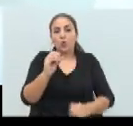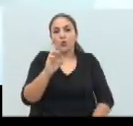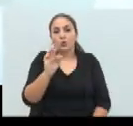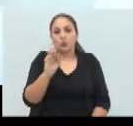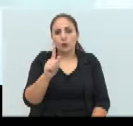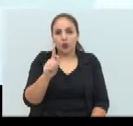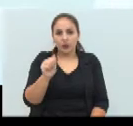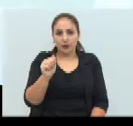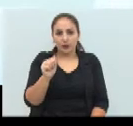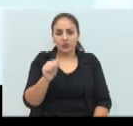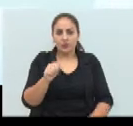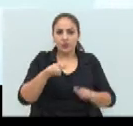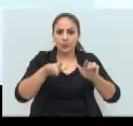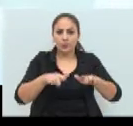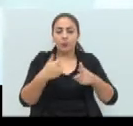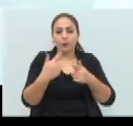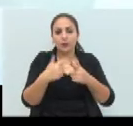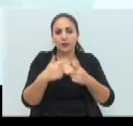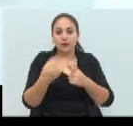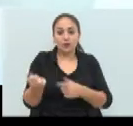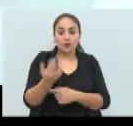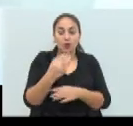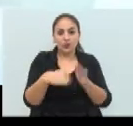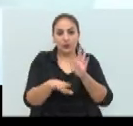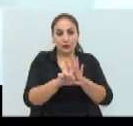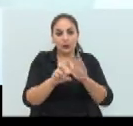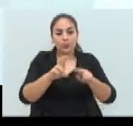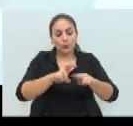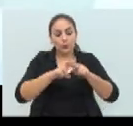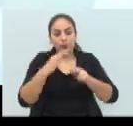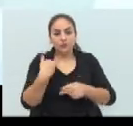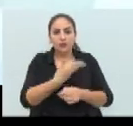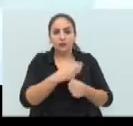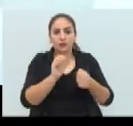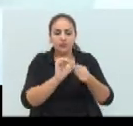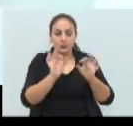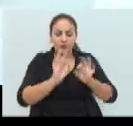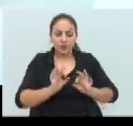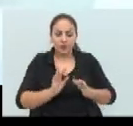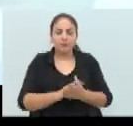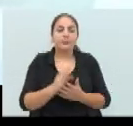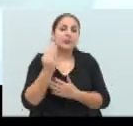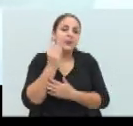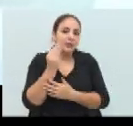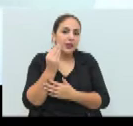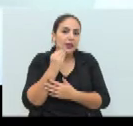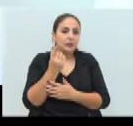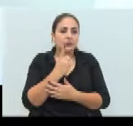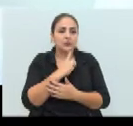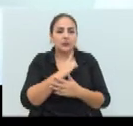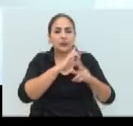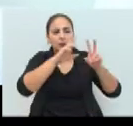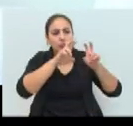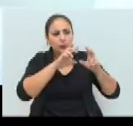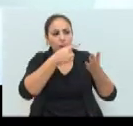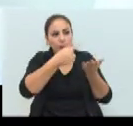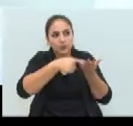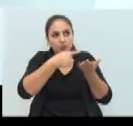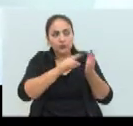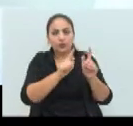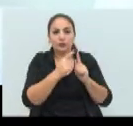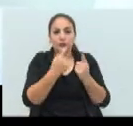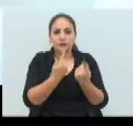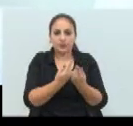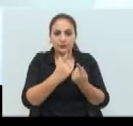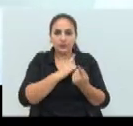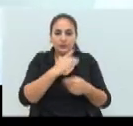de outorga do local, sob a ótica da nova lei, e é por isso que nós mandamos o projeto. E aí, claro, nele se prevê um termo de acordo de